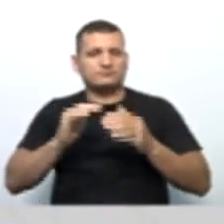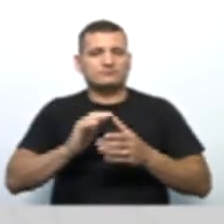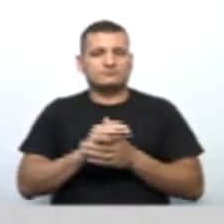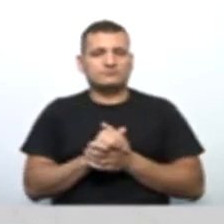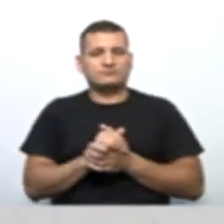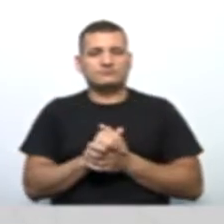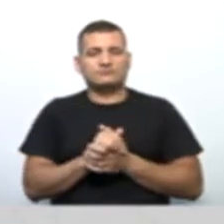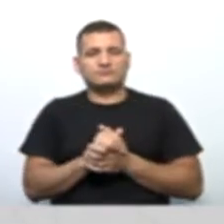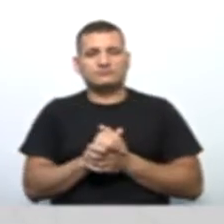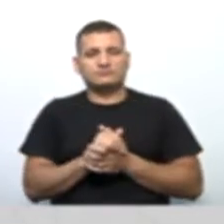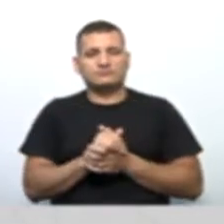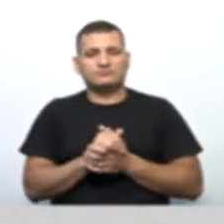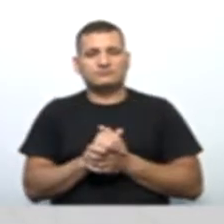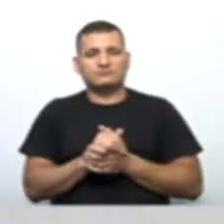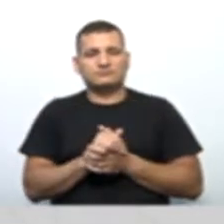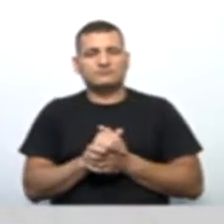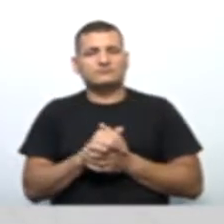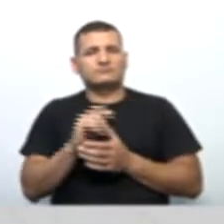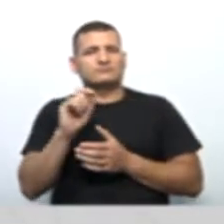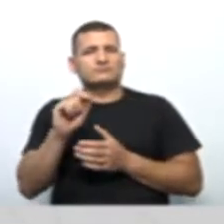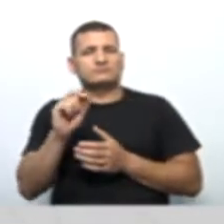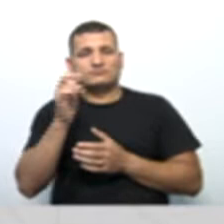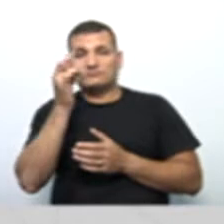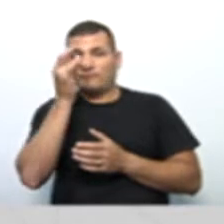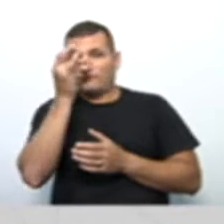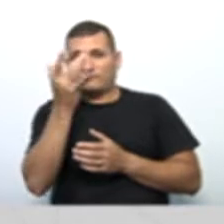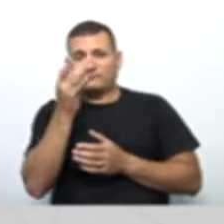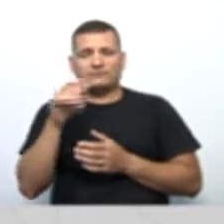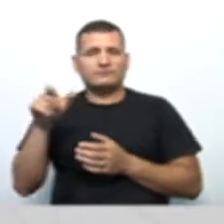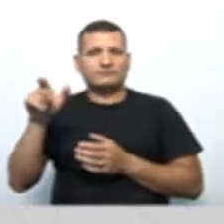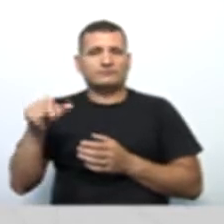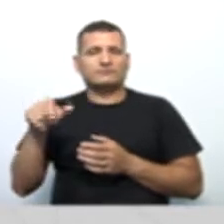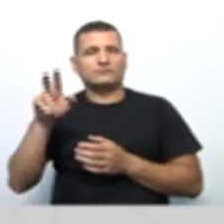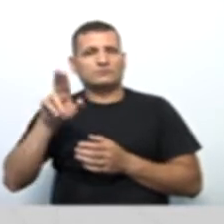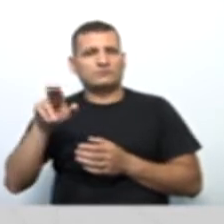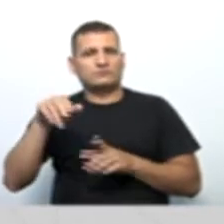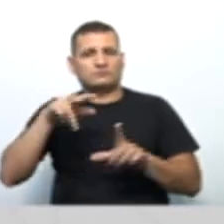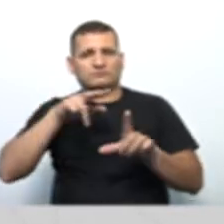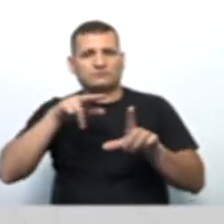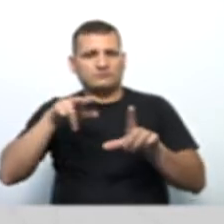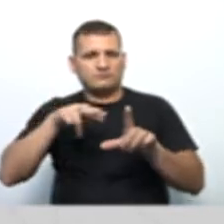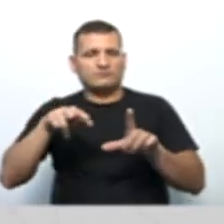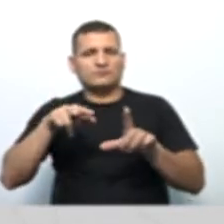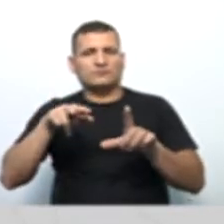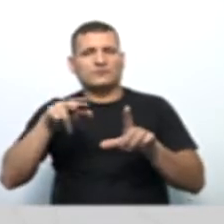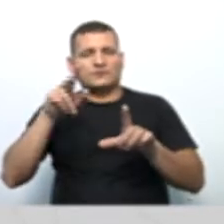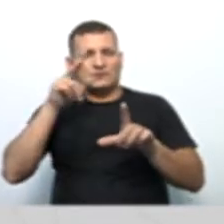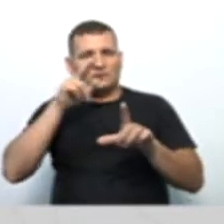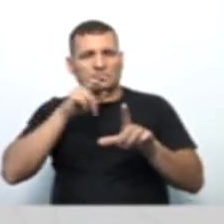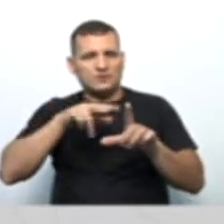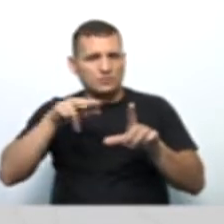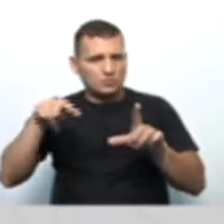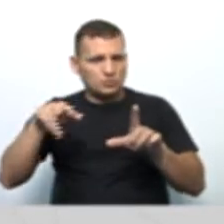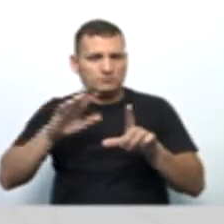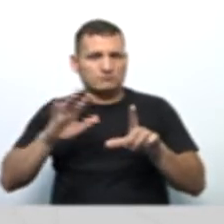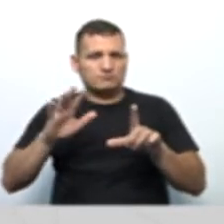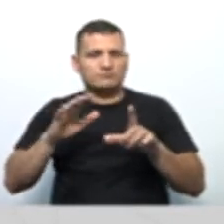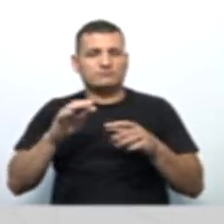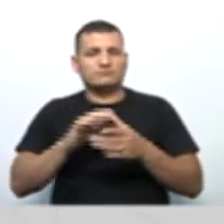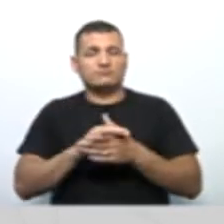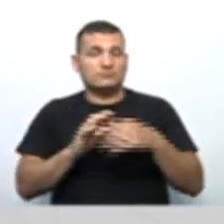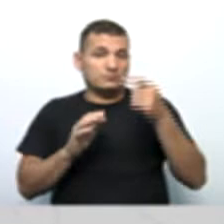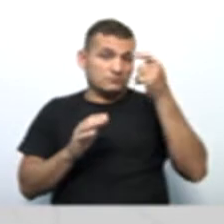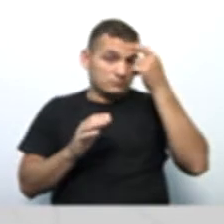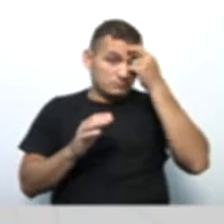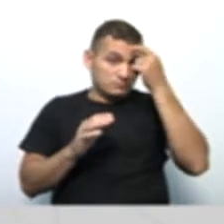que a gente está falando aqui é facilidade para o usuário se o uso fácil leitura e agora que é o consciente e equilibrado então